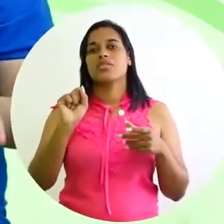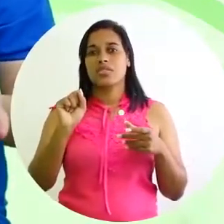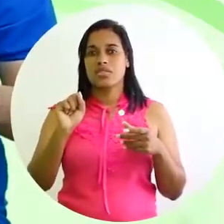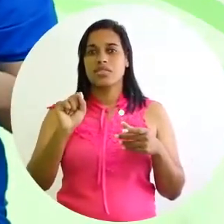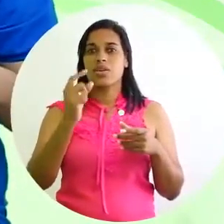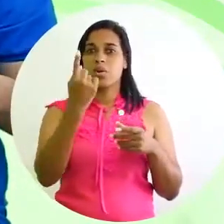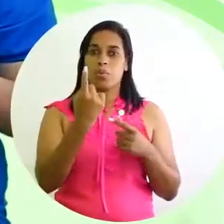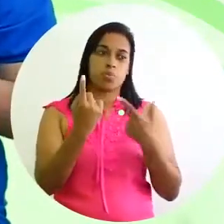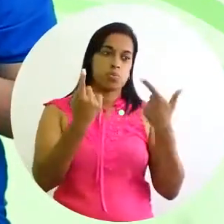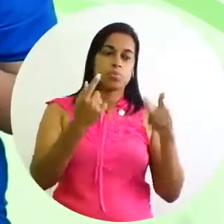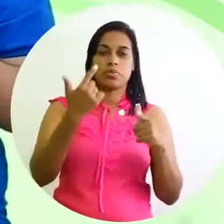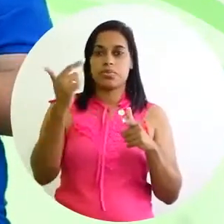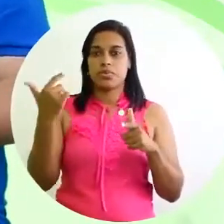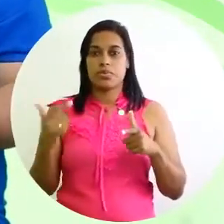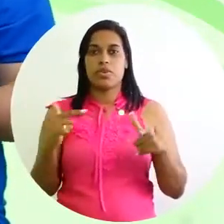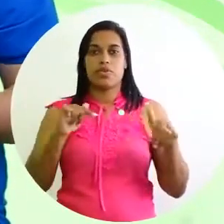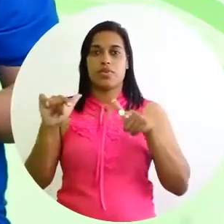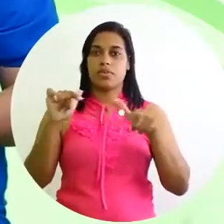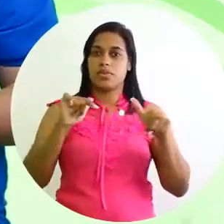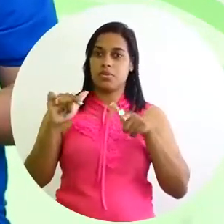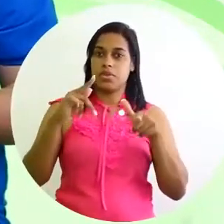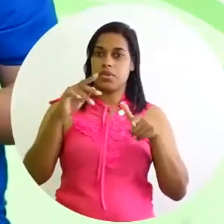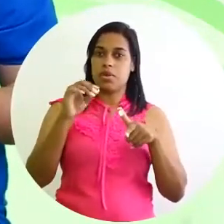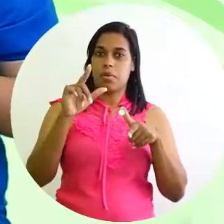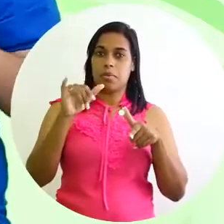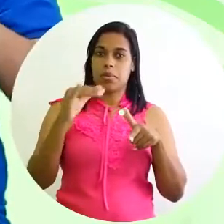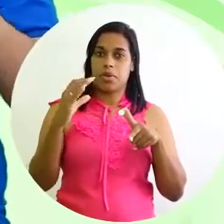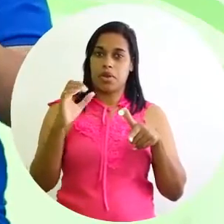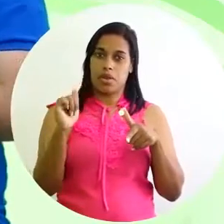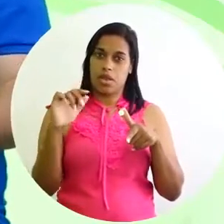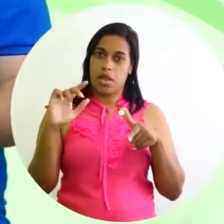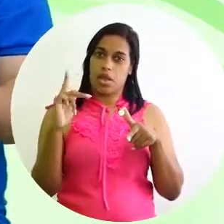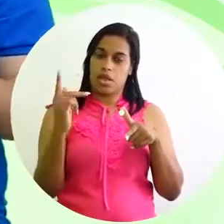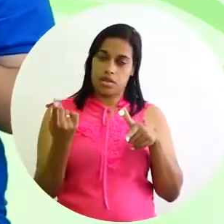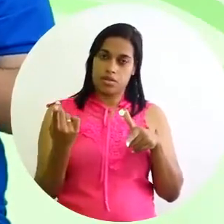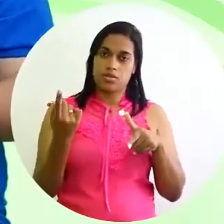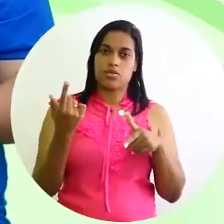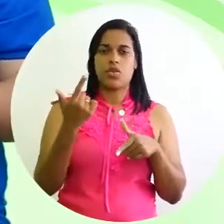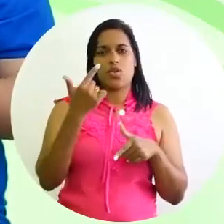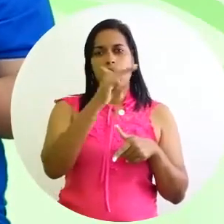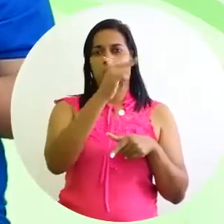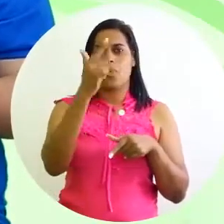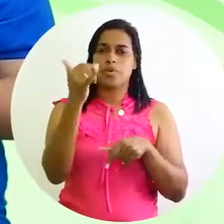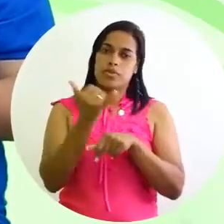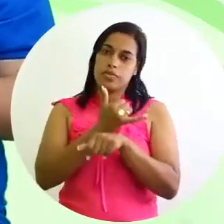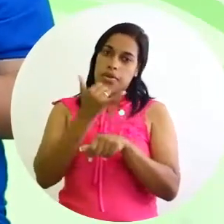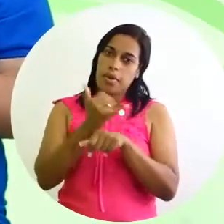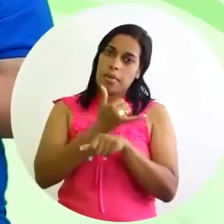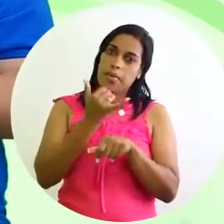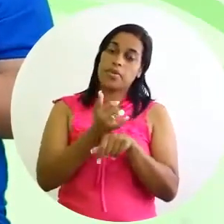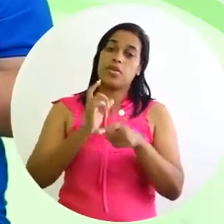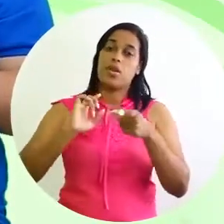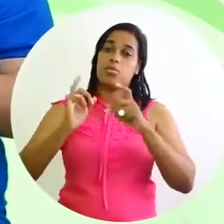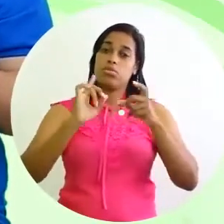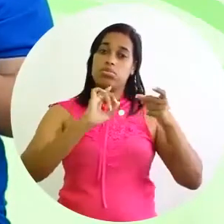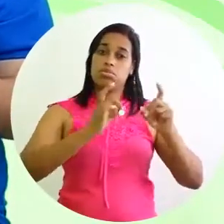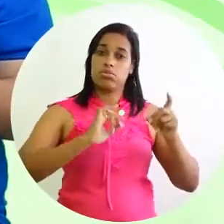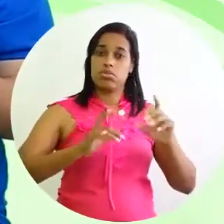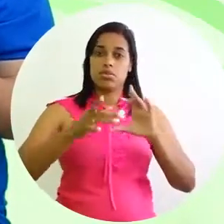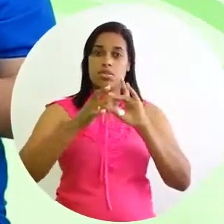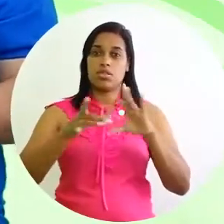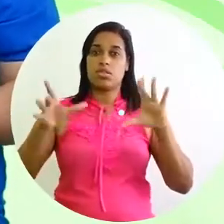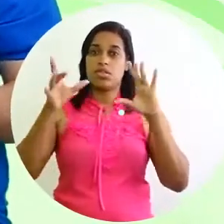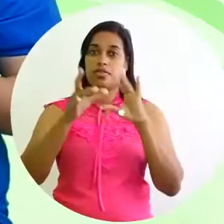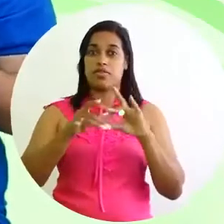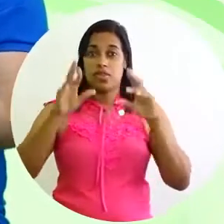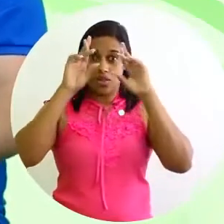embate com o outro. Então a gente tenta sempre, quando vai trabalhar podcast, ou vídeo, ou qualquer outra ferramenta, tentar deixar a discussão livre,